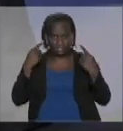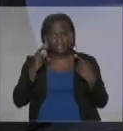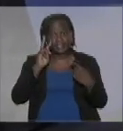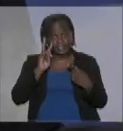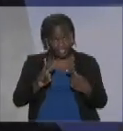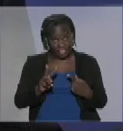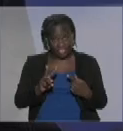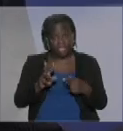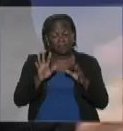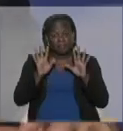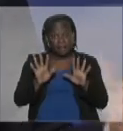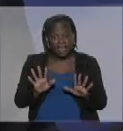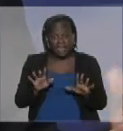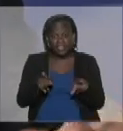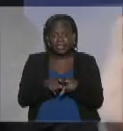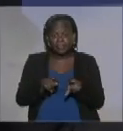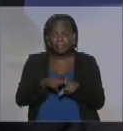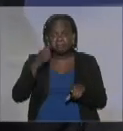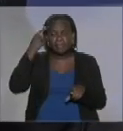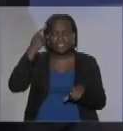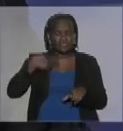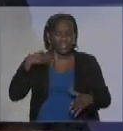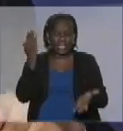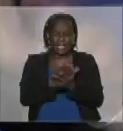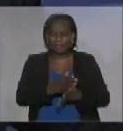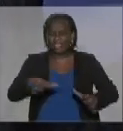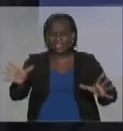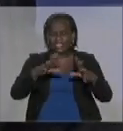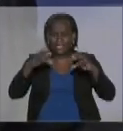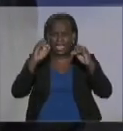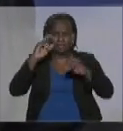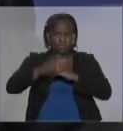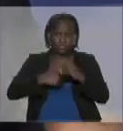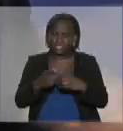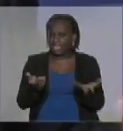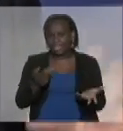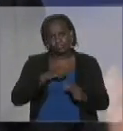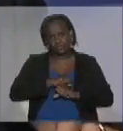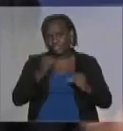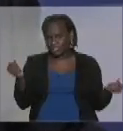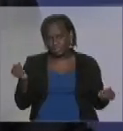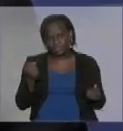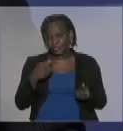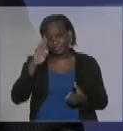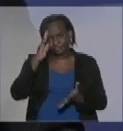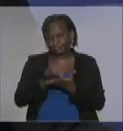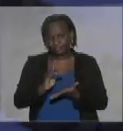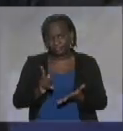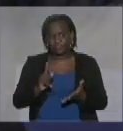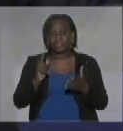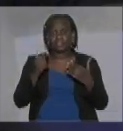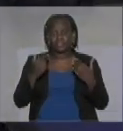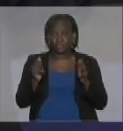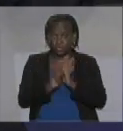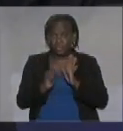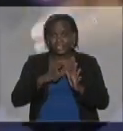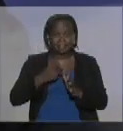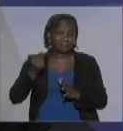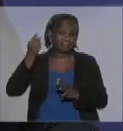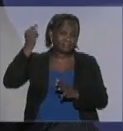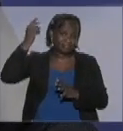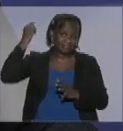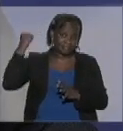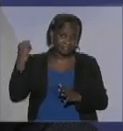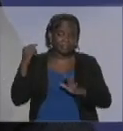gente vê. E também não tem a utopia de dizer que eu vou acabar com a droga do mundo. Não acredito num mundo sem droga. A droga vem